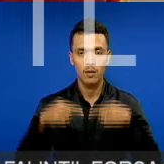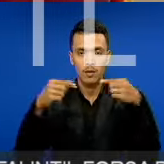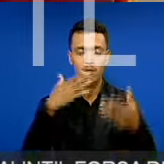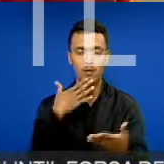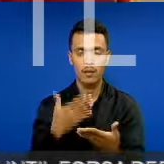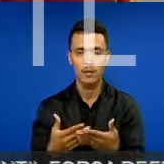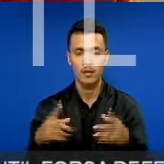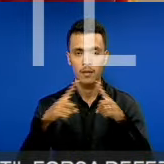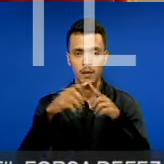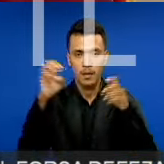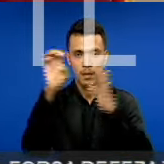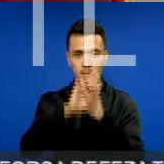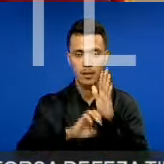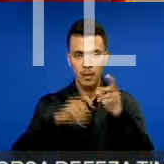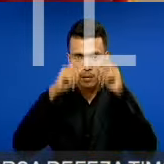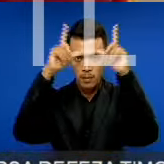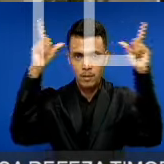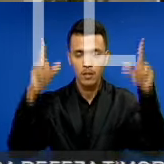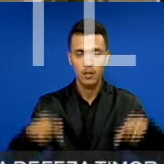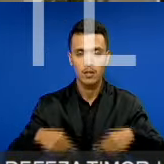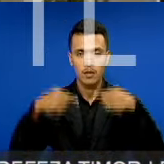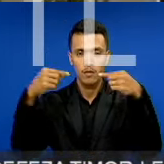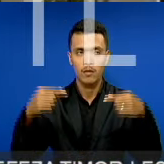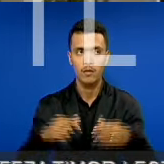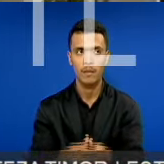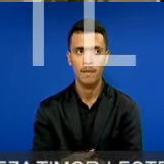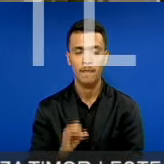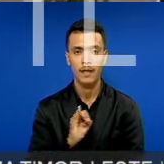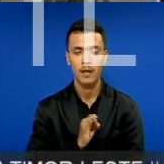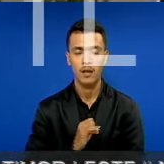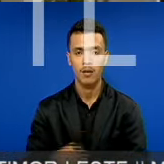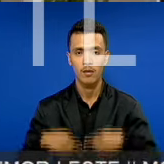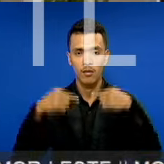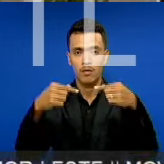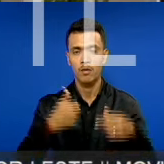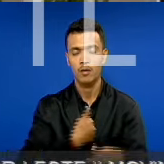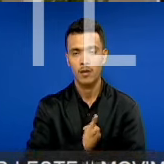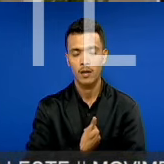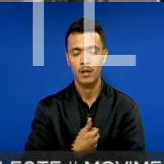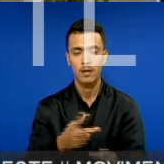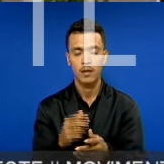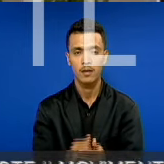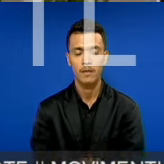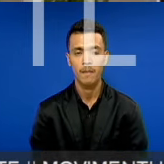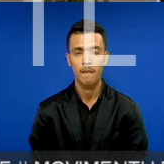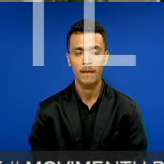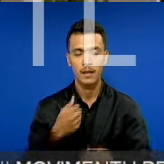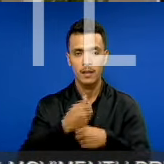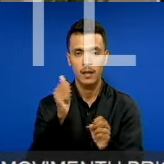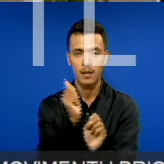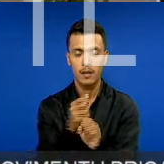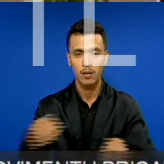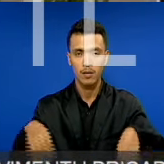no Estado Timor-Leste, depois de Tabania. Eu dedico a União Antoma, se há o esforço